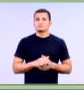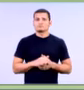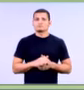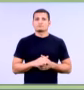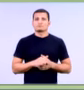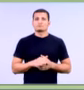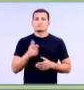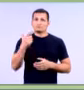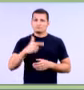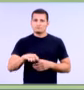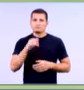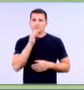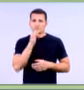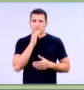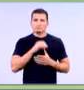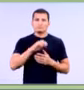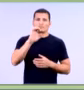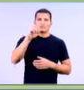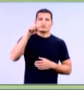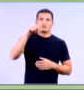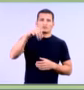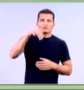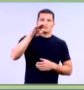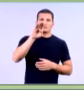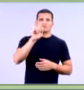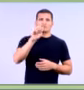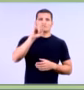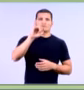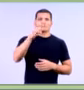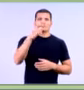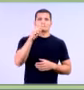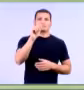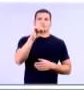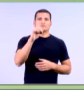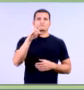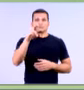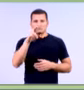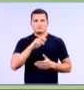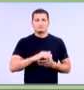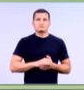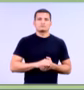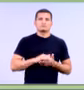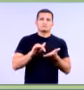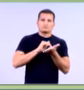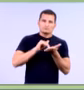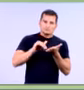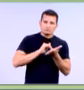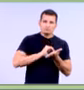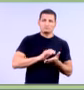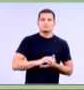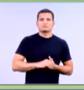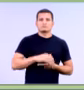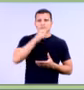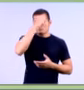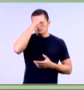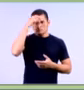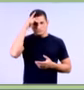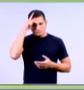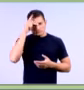né, do Poder Executivo: embaixadores, secretários de Estado, prefeitos e municípios. E para